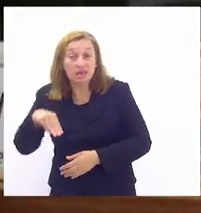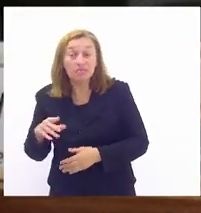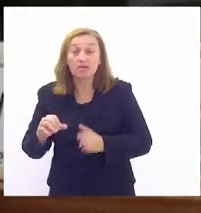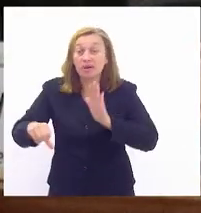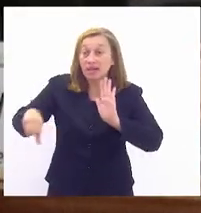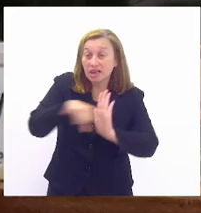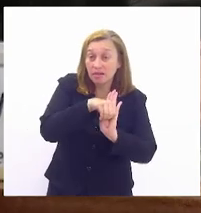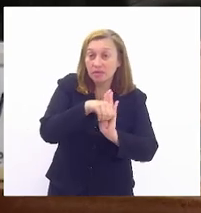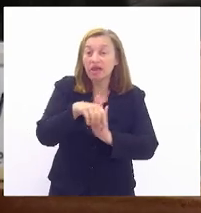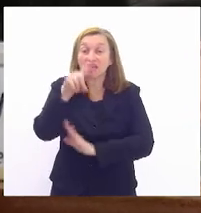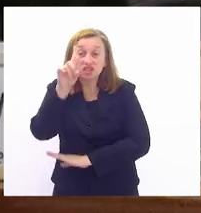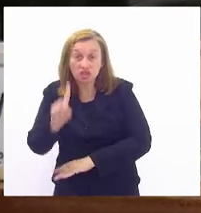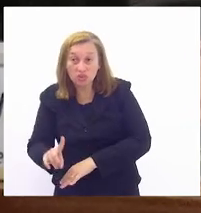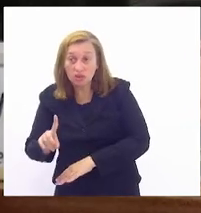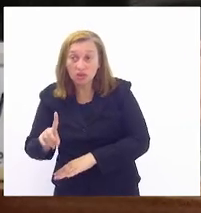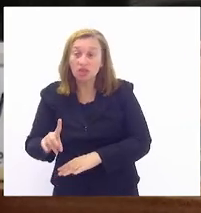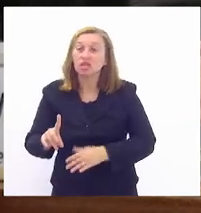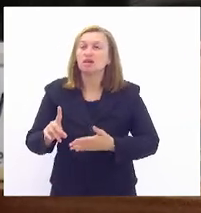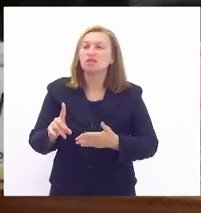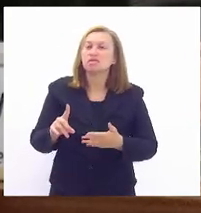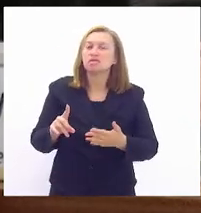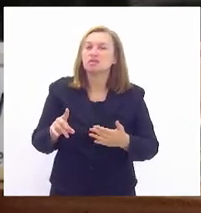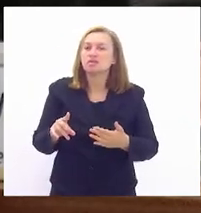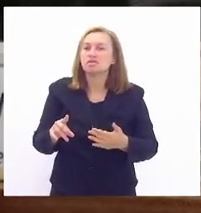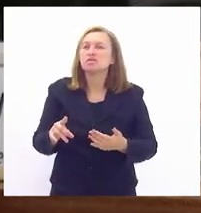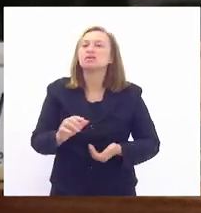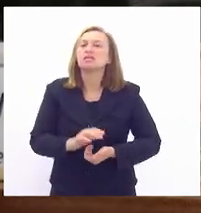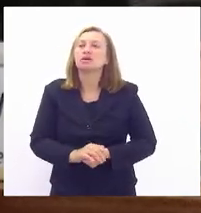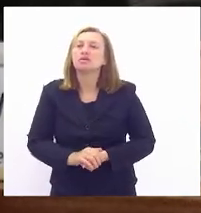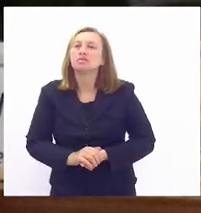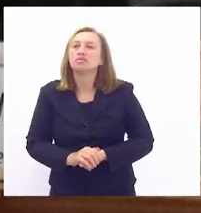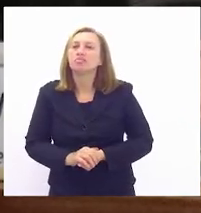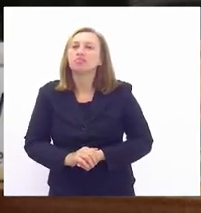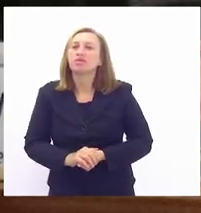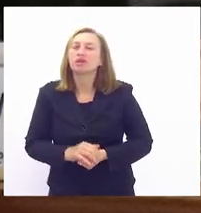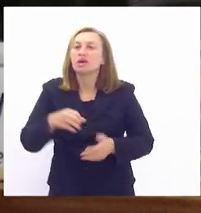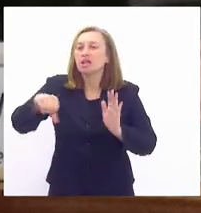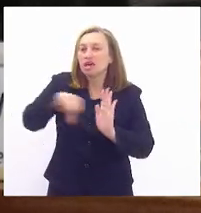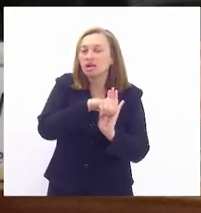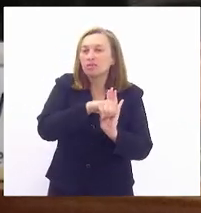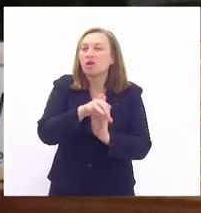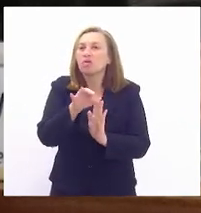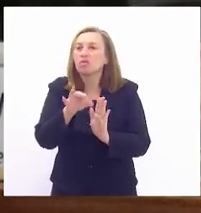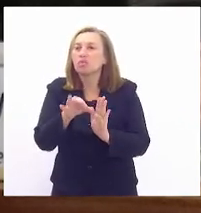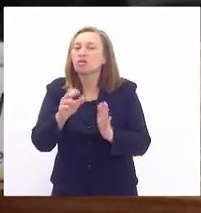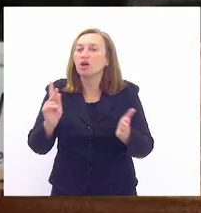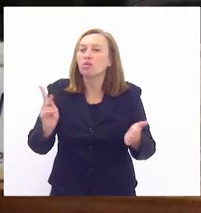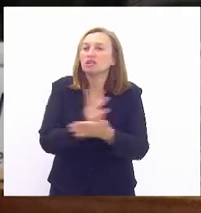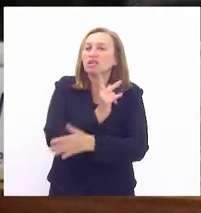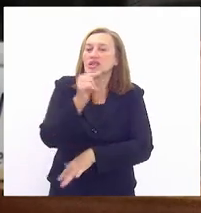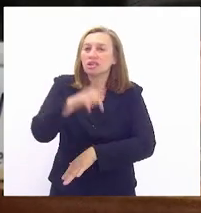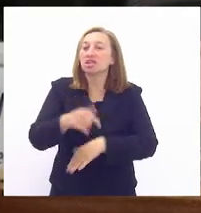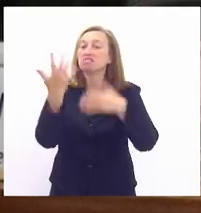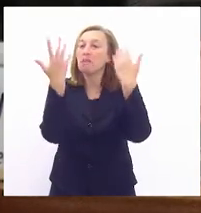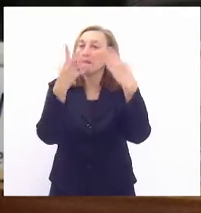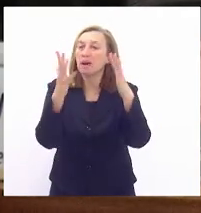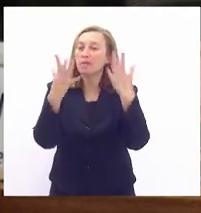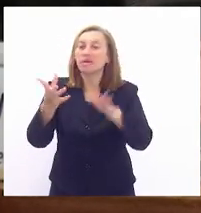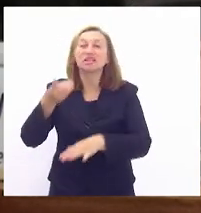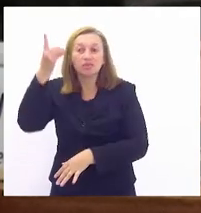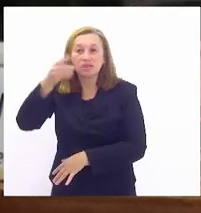criminalizar diretoria e o board da CSN, criminal e civilmente pelo ocorrido aqui. O senhor está de parabéns,